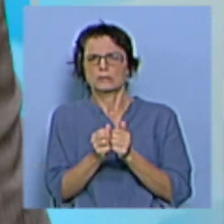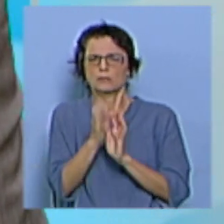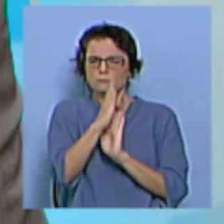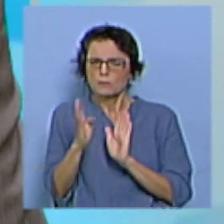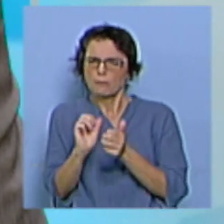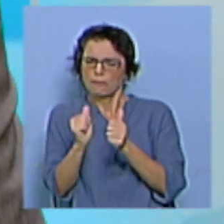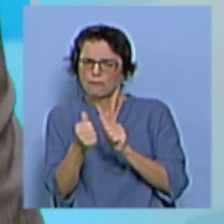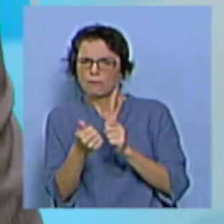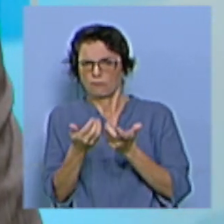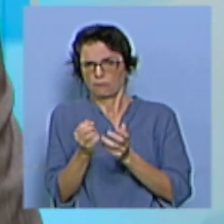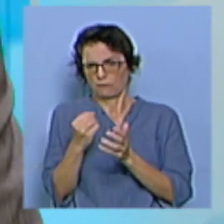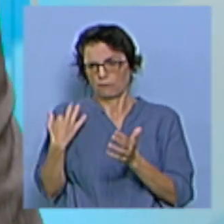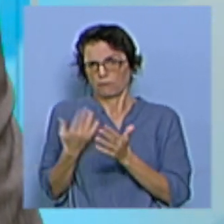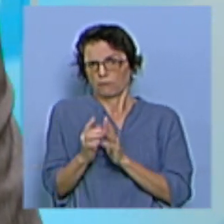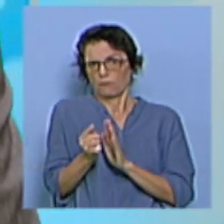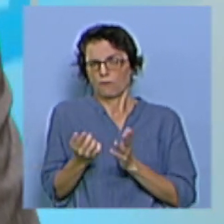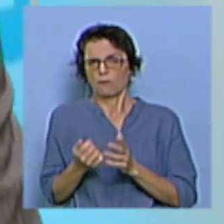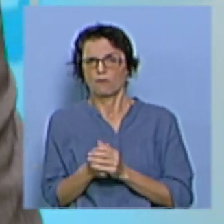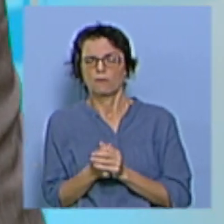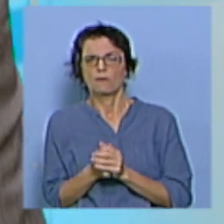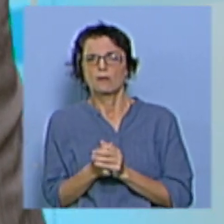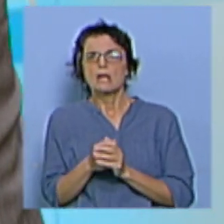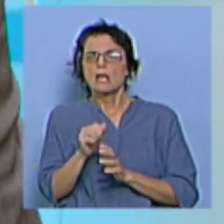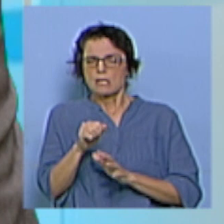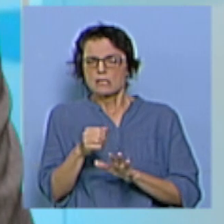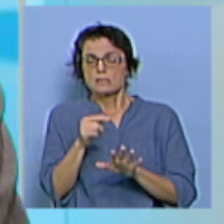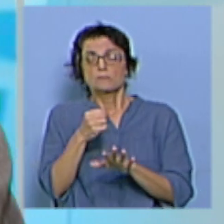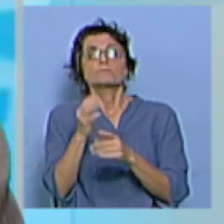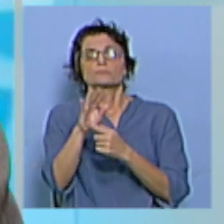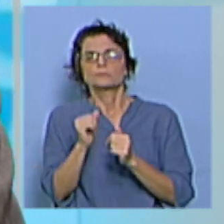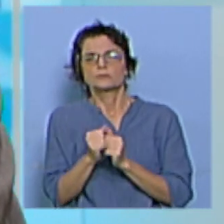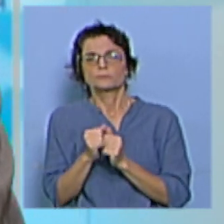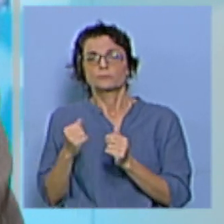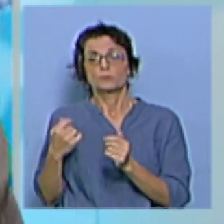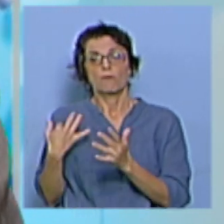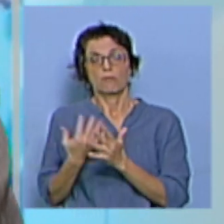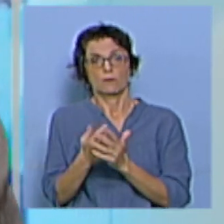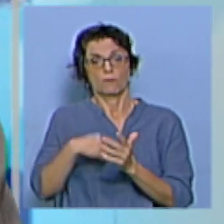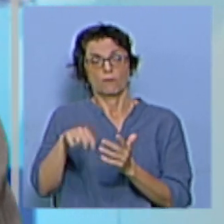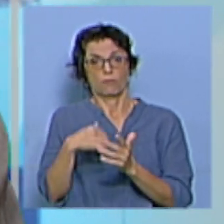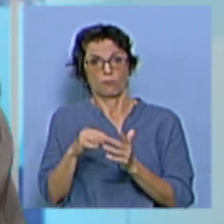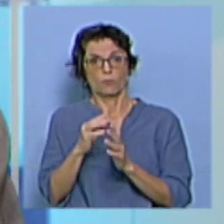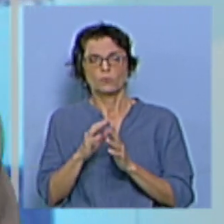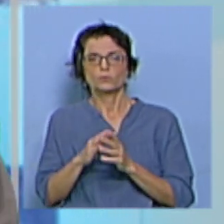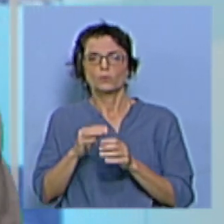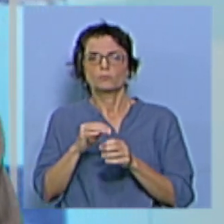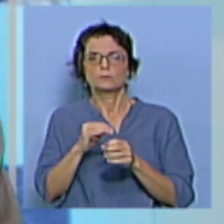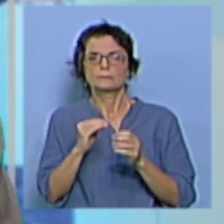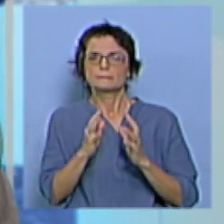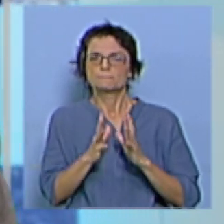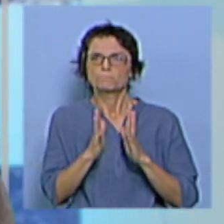por dizer que uma das primeiras reações que nós tivemos como Diocese das Forças Armadas, como